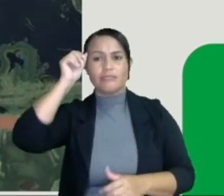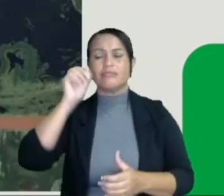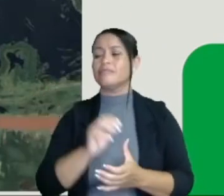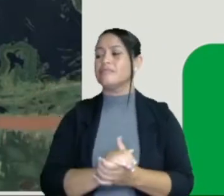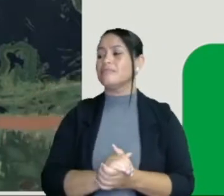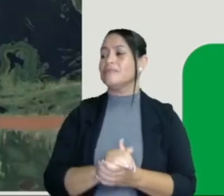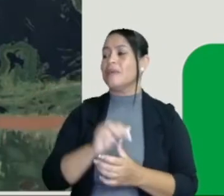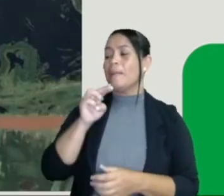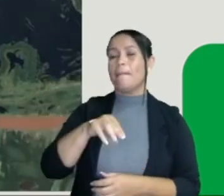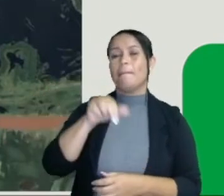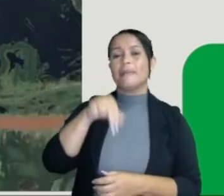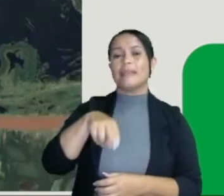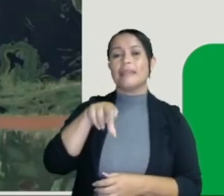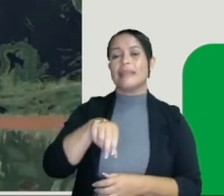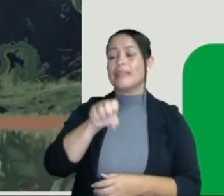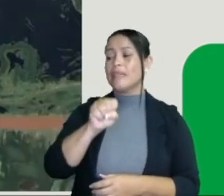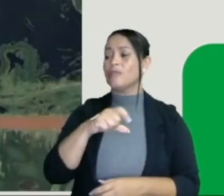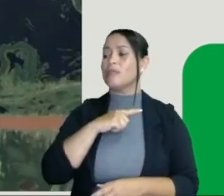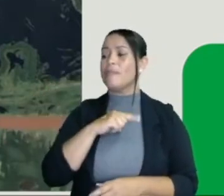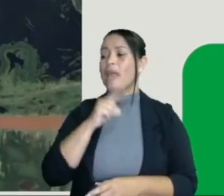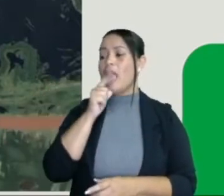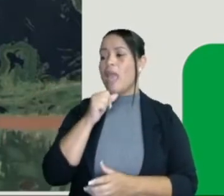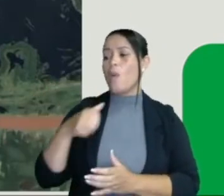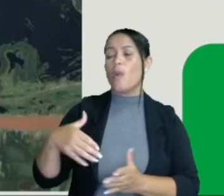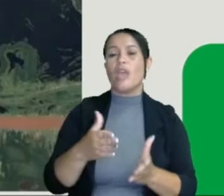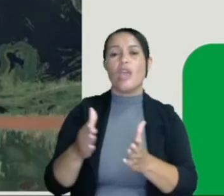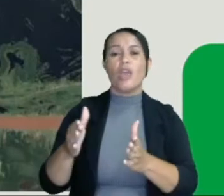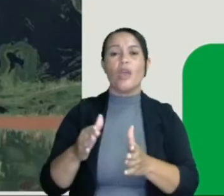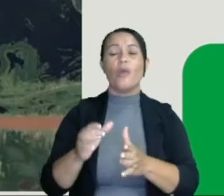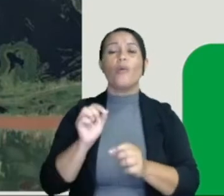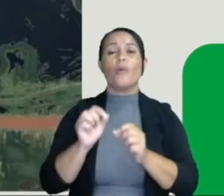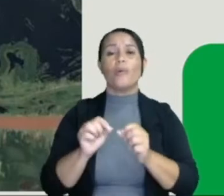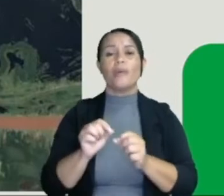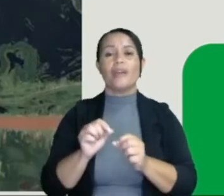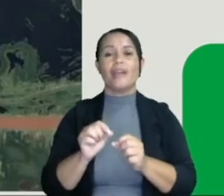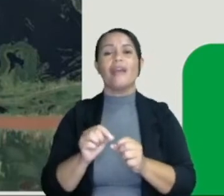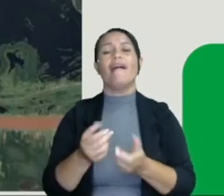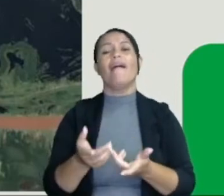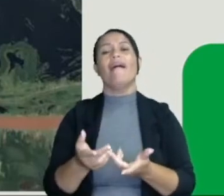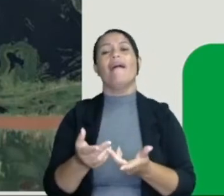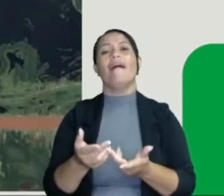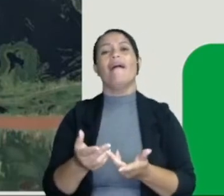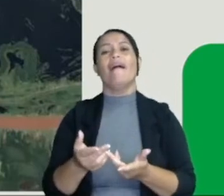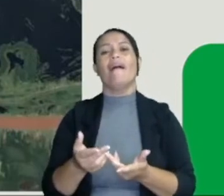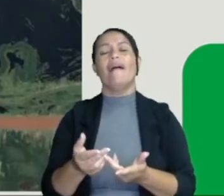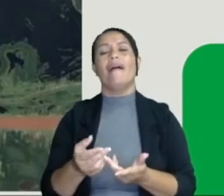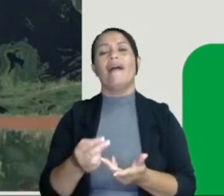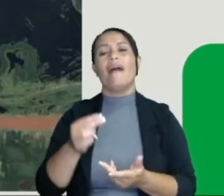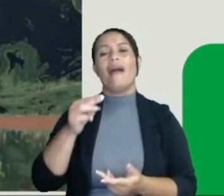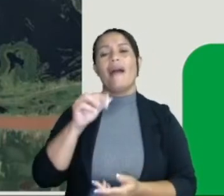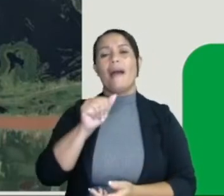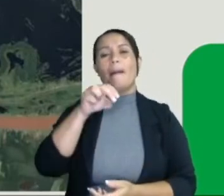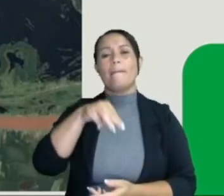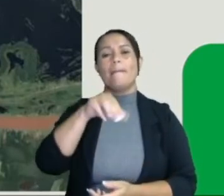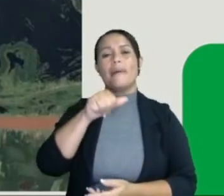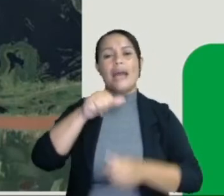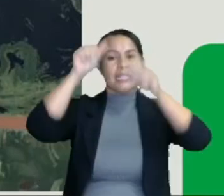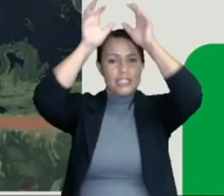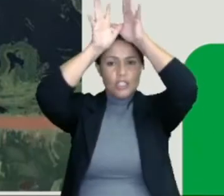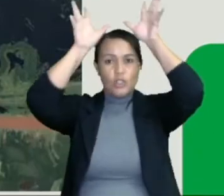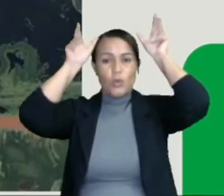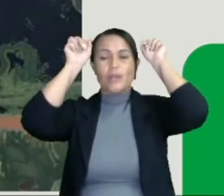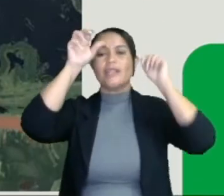né, aqui, e o nosso rio Amazonas, né, o rio mais, com a maior bacia hidrográfica do planeta